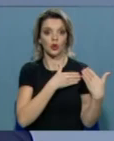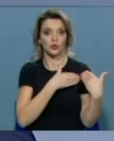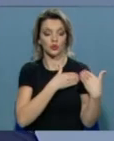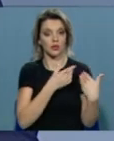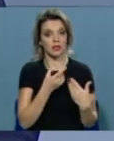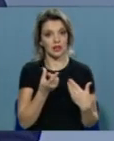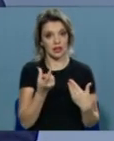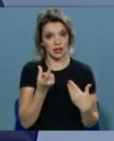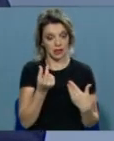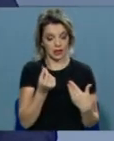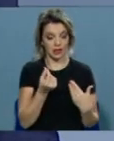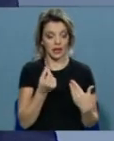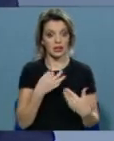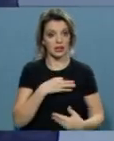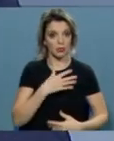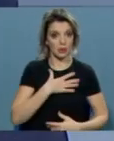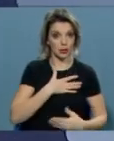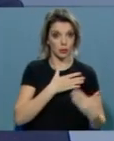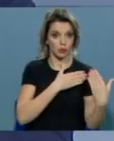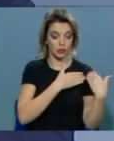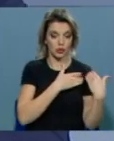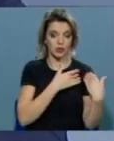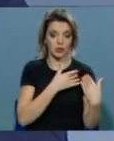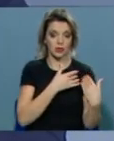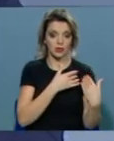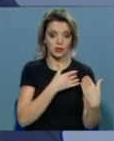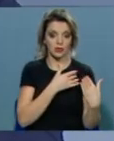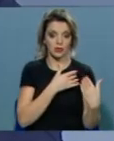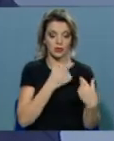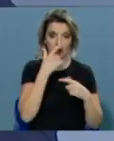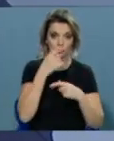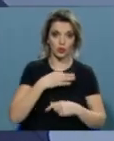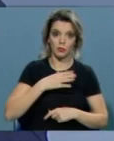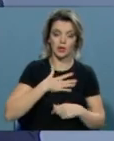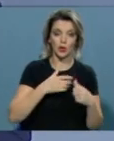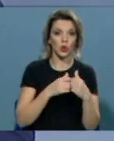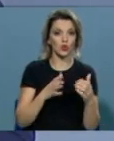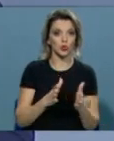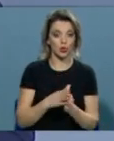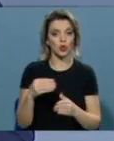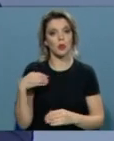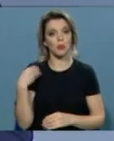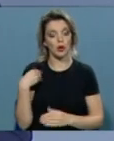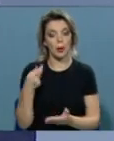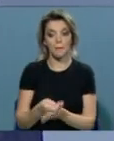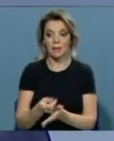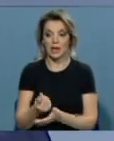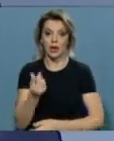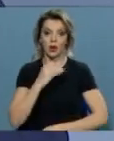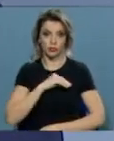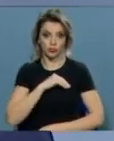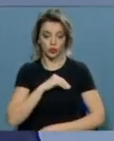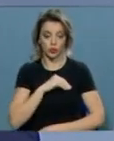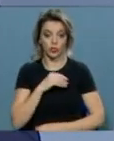fatia grande do dinheiro que sai das empresas ea questão das empresas os empresários todos porque o custo a pagar os salários posso